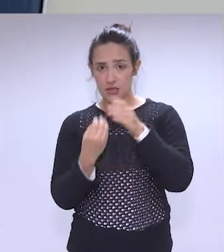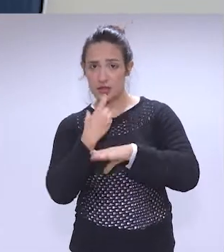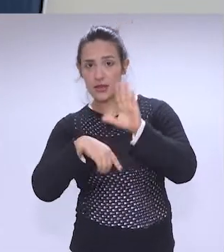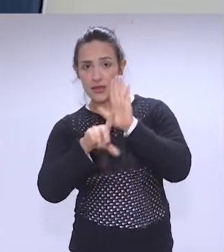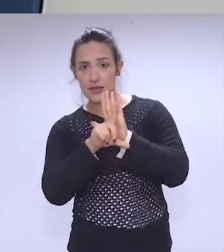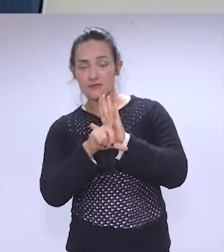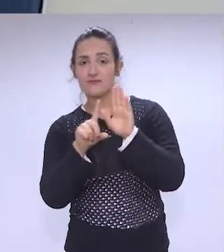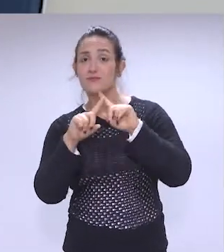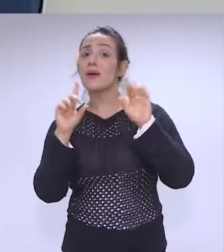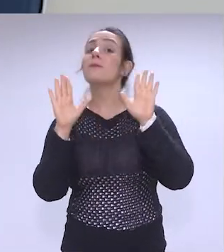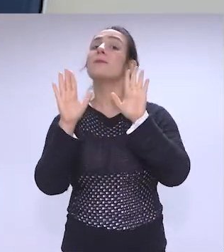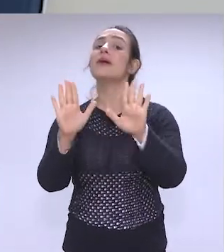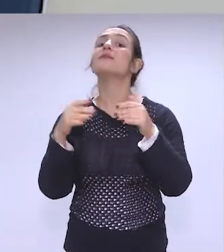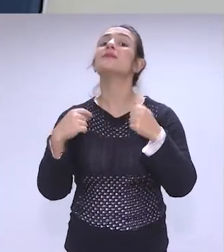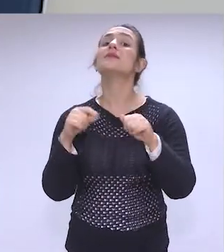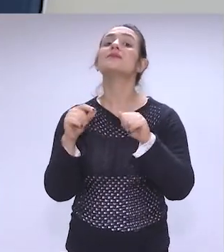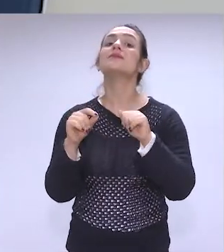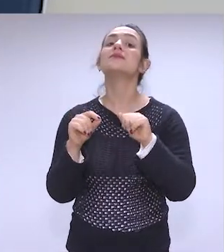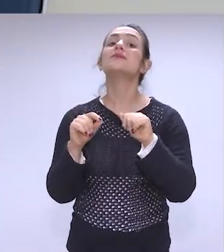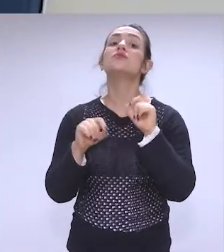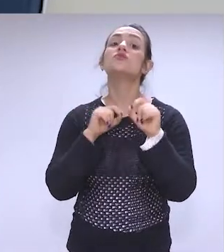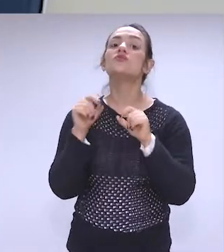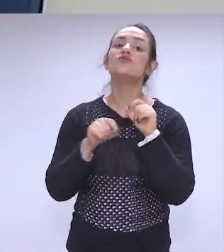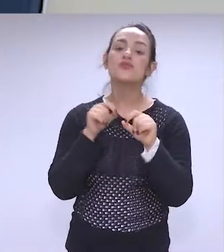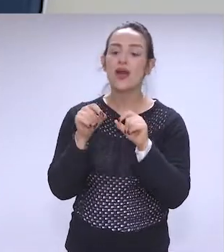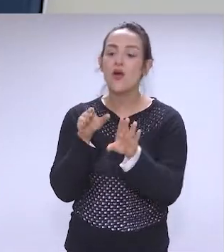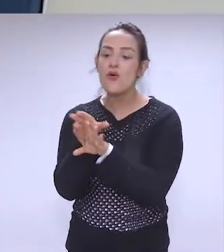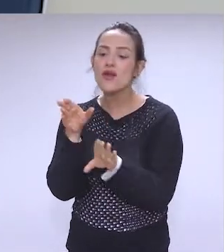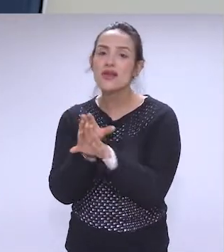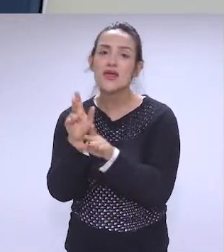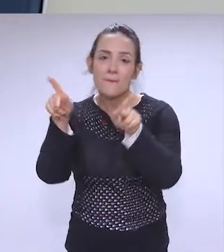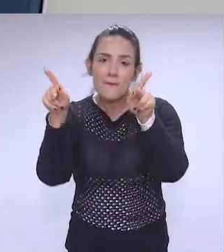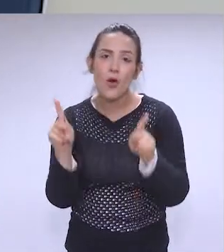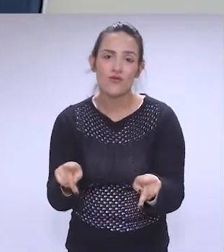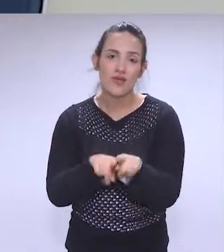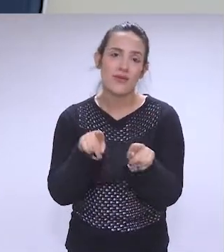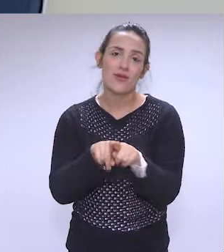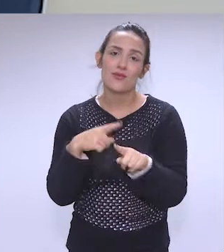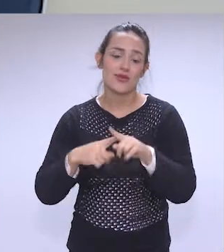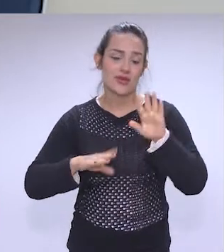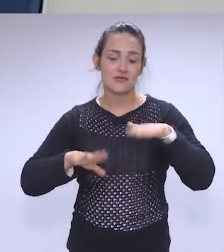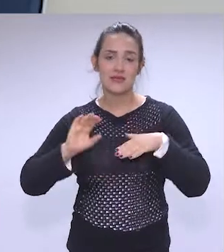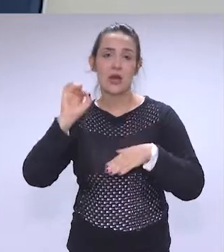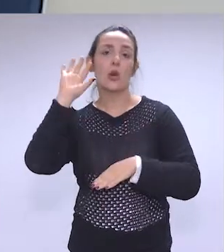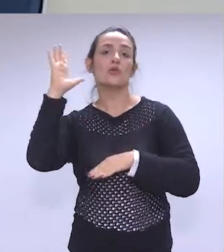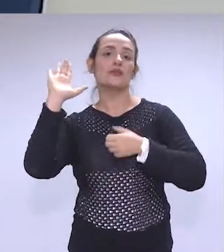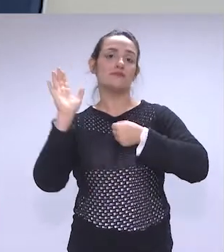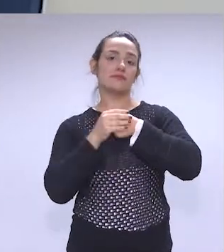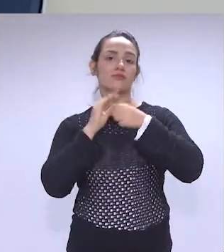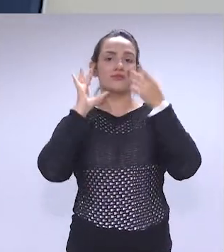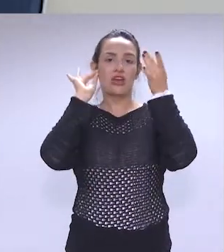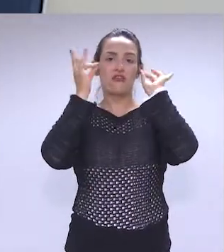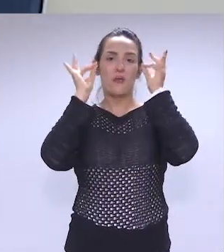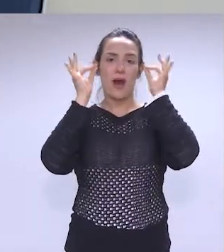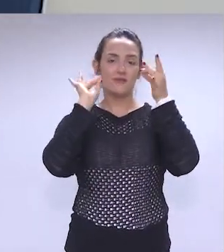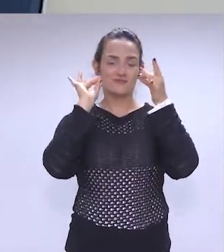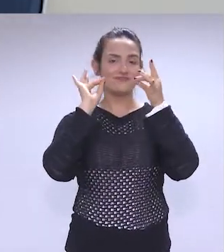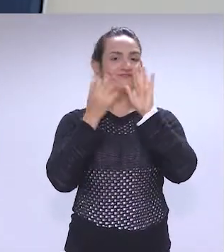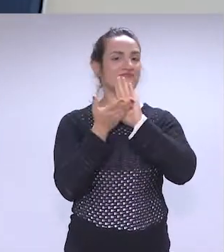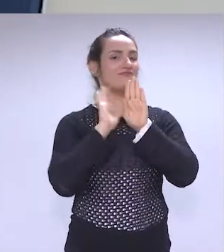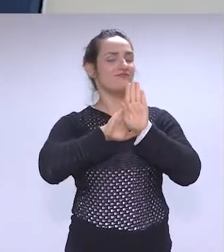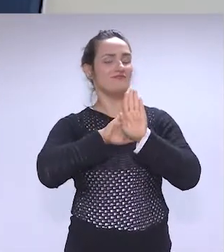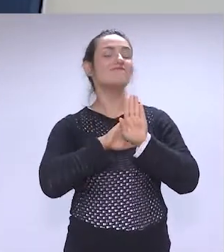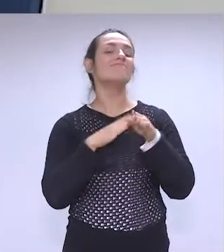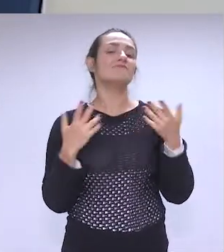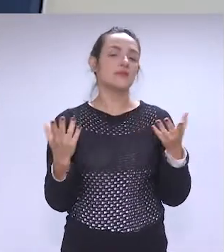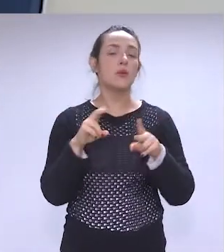de decisão, mas não é suficiente, porque a prática acontece de maneira informal. Então, para a gente conseguir uma mudança cultural, uma mudança